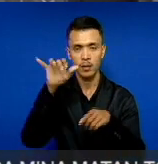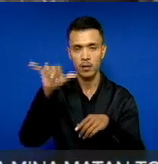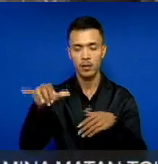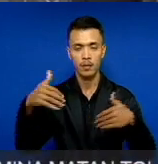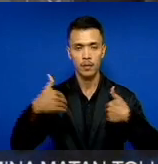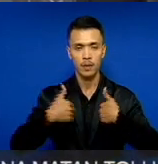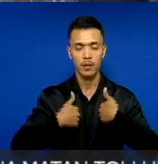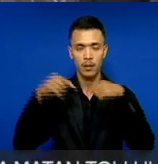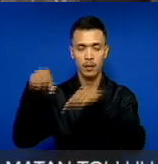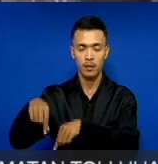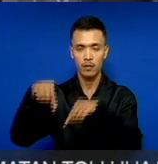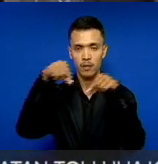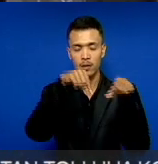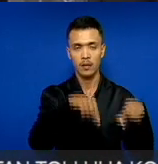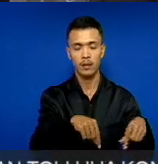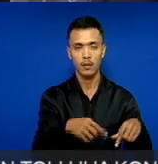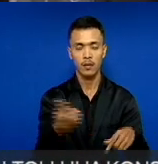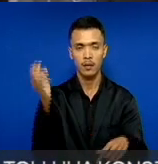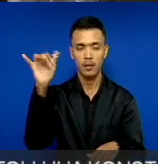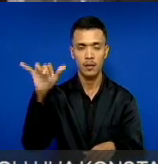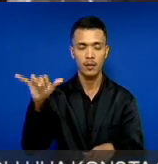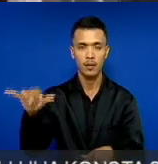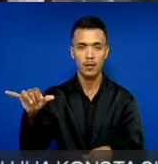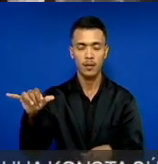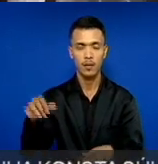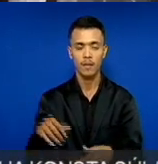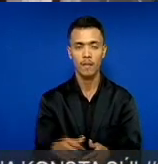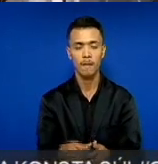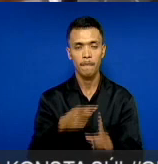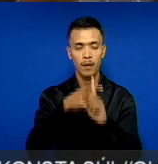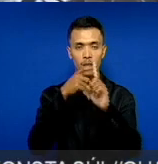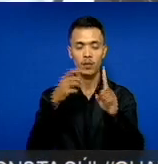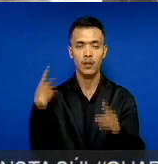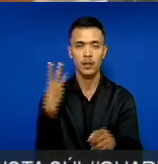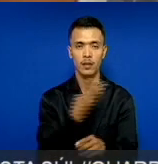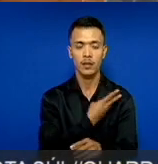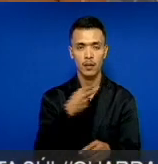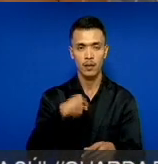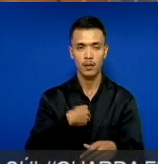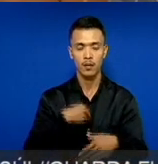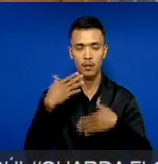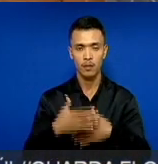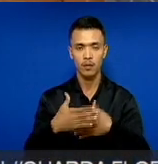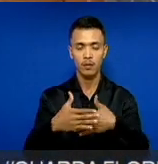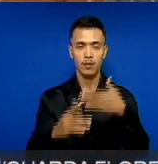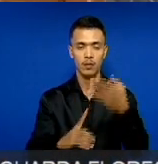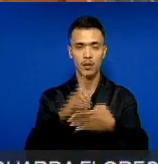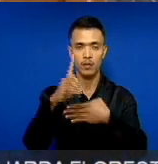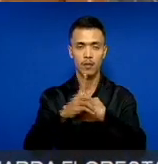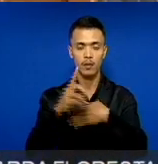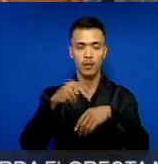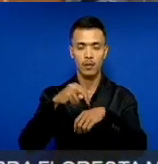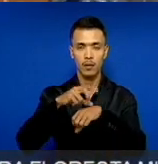ia deficiência. Sira parte ida husi itenia processo de desenvolvimento